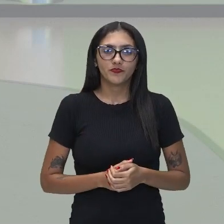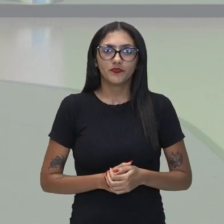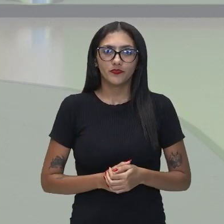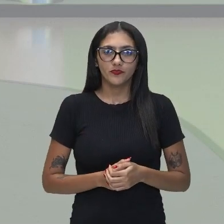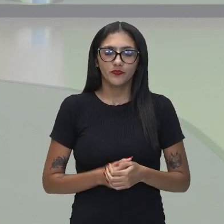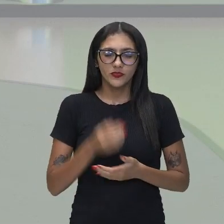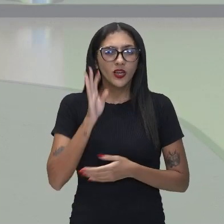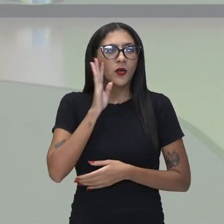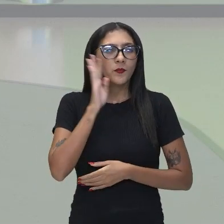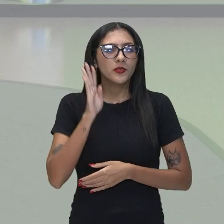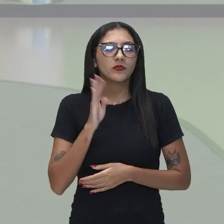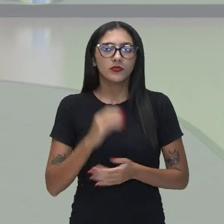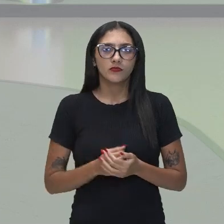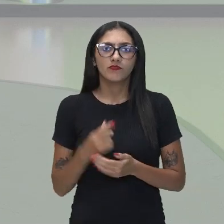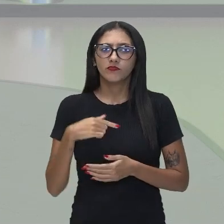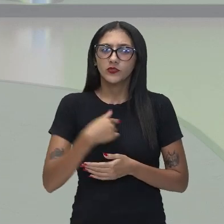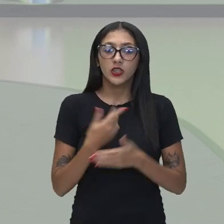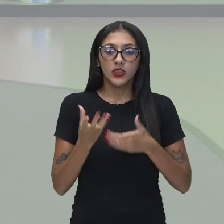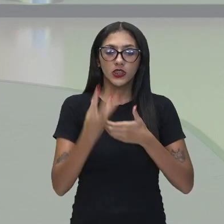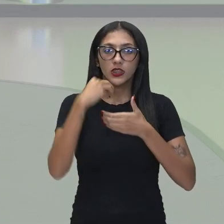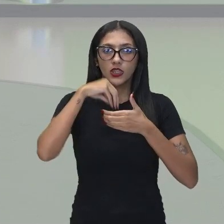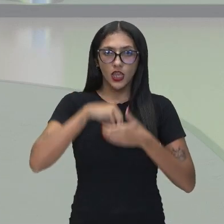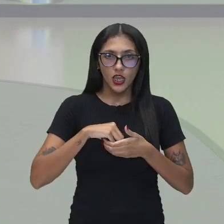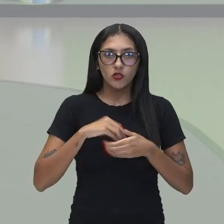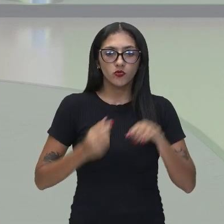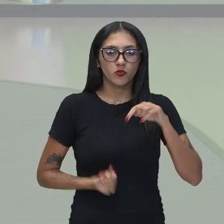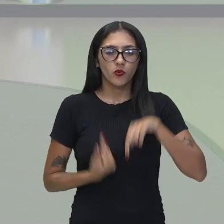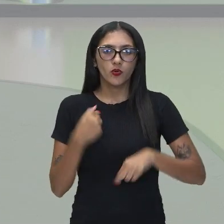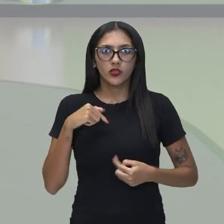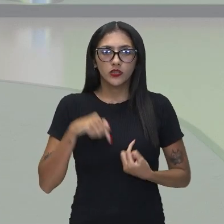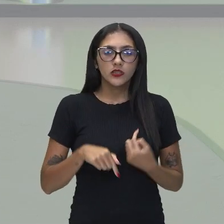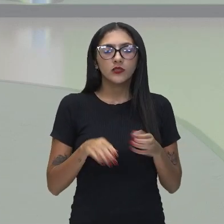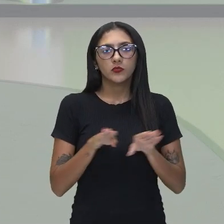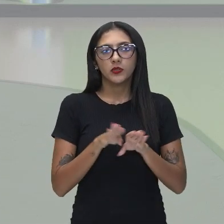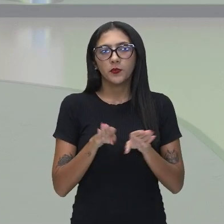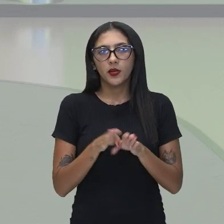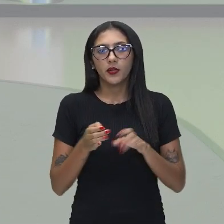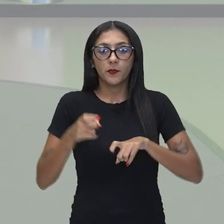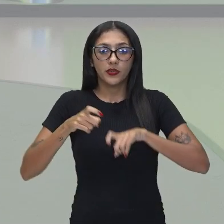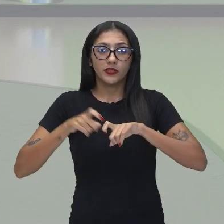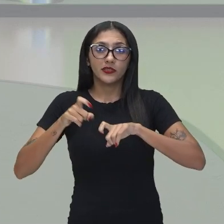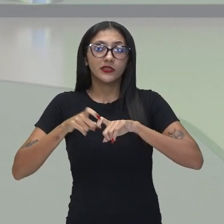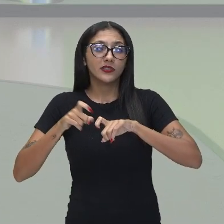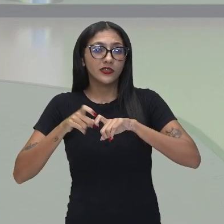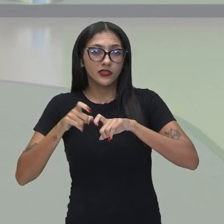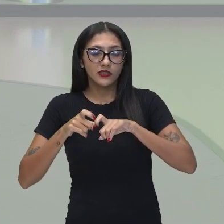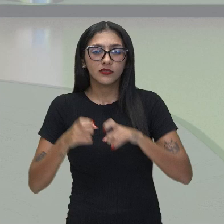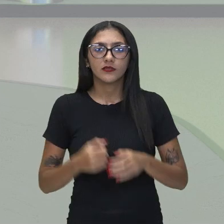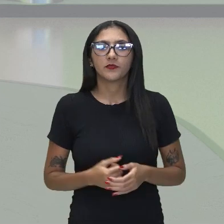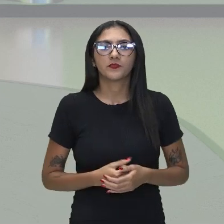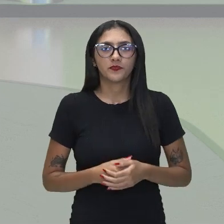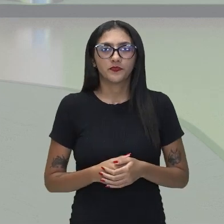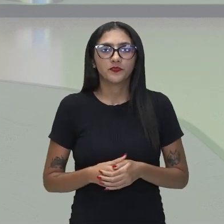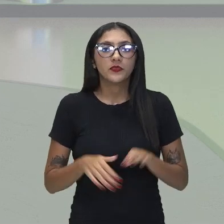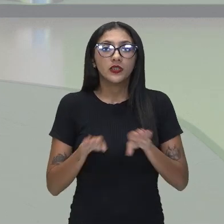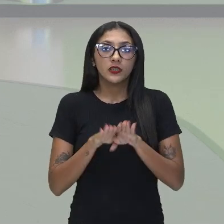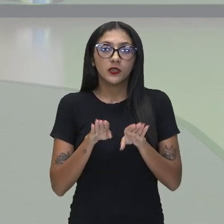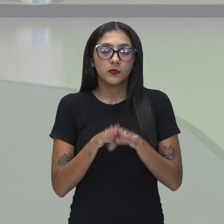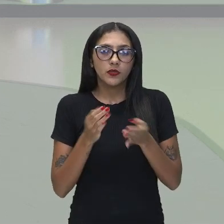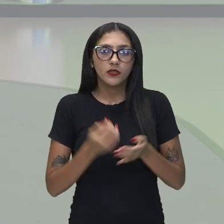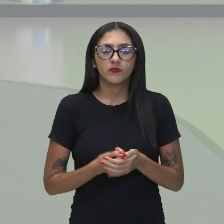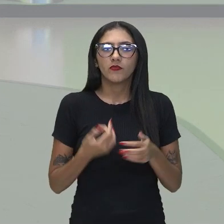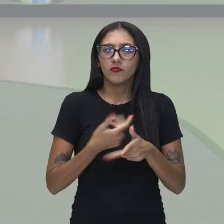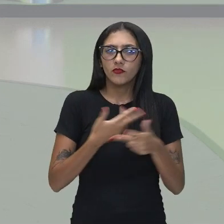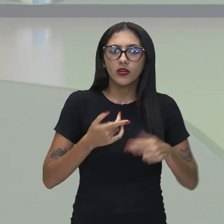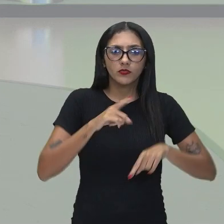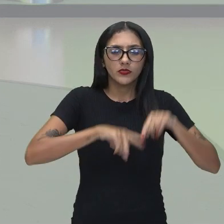consegue encontrar no nosso organismo, na medicina, a gente consegue encontrar os compostos orgânicos nas indústrias